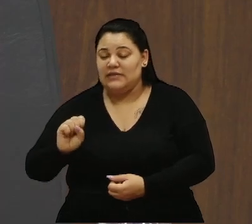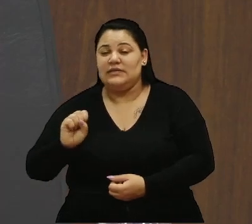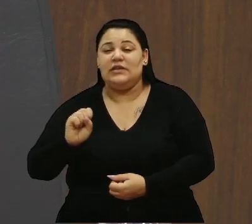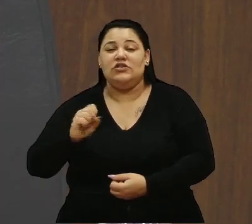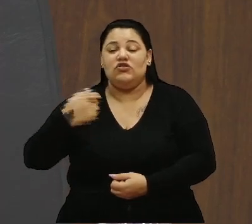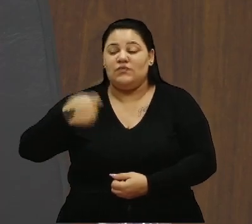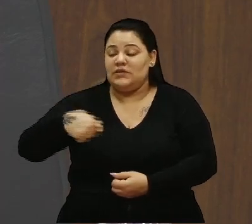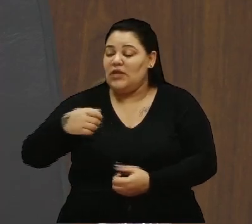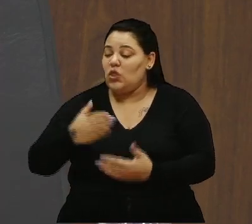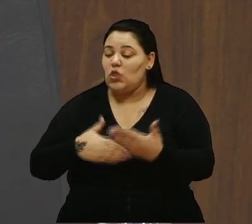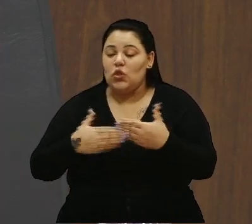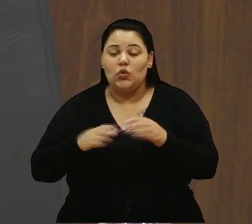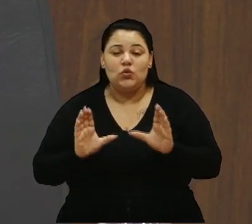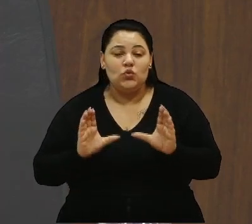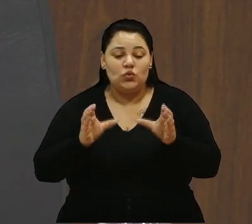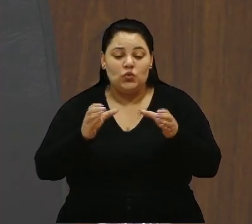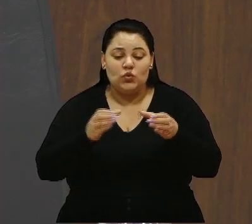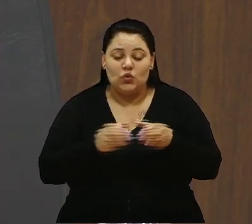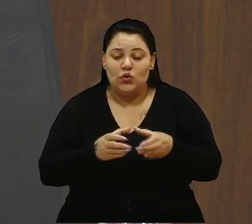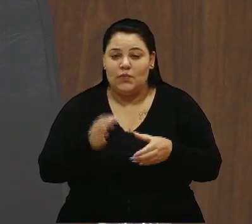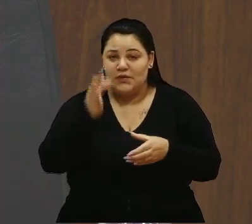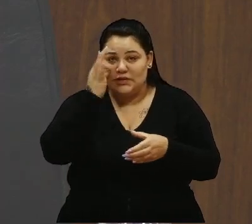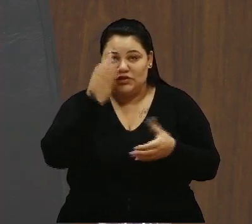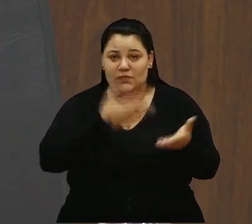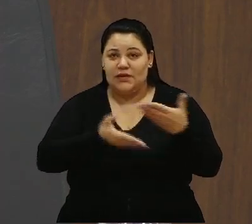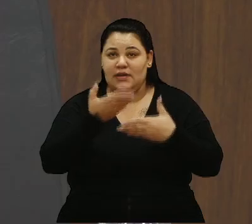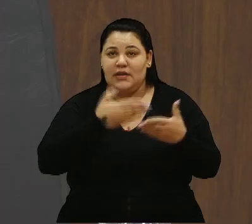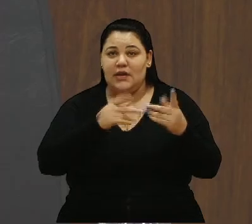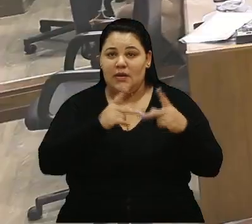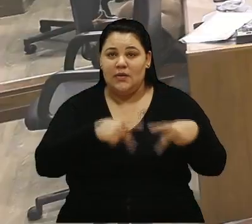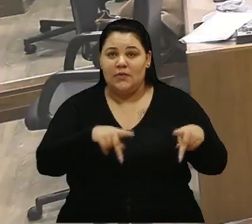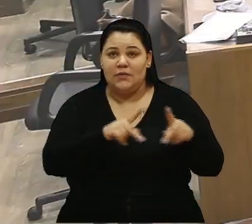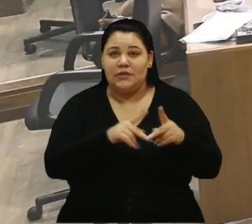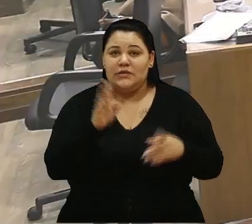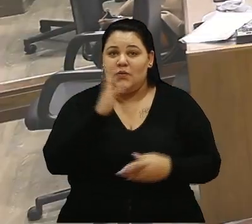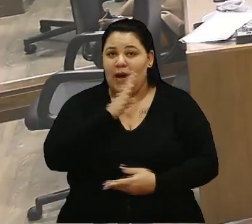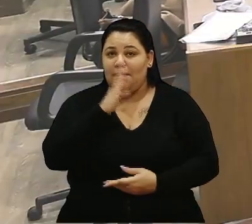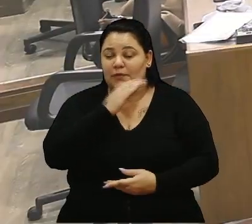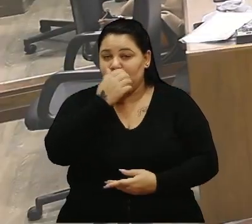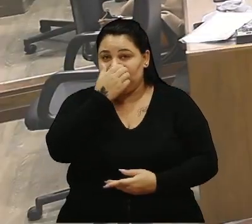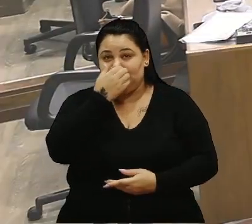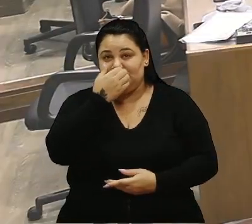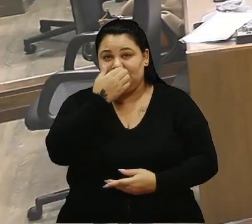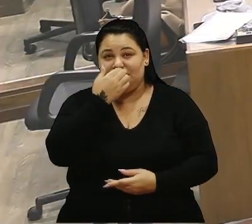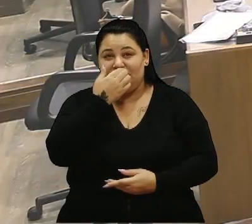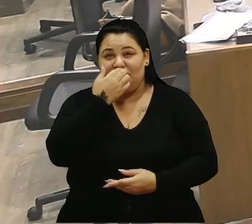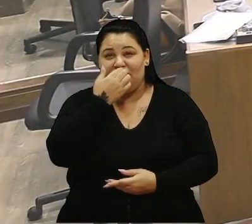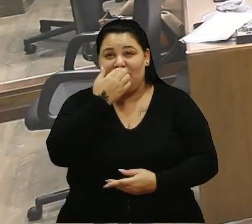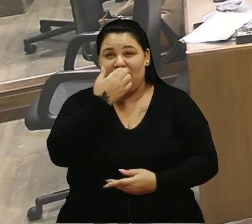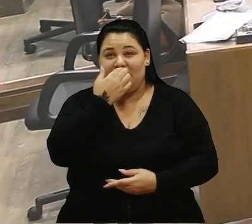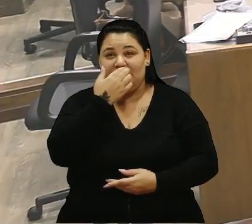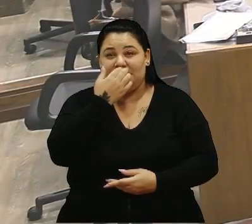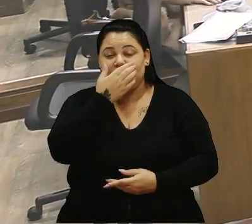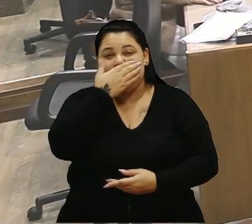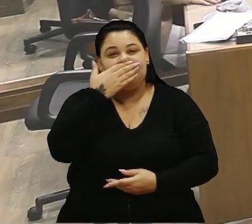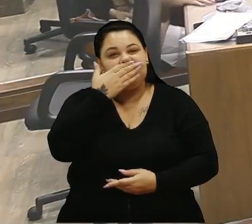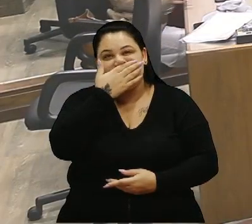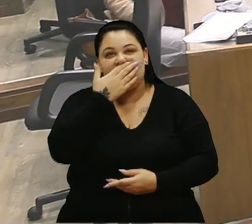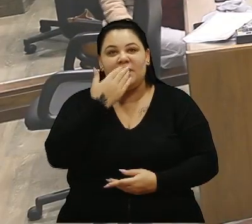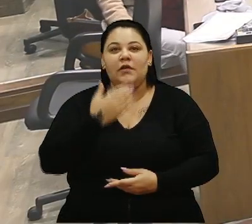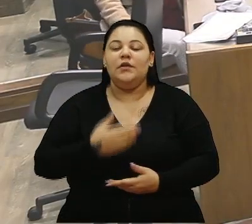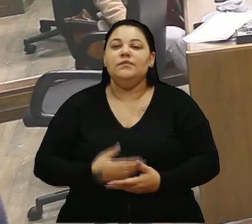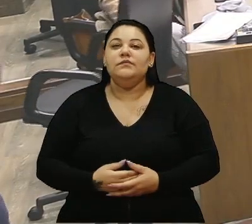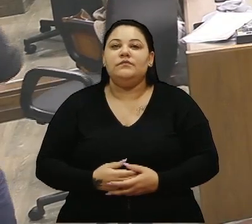corpo presente para atender a população imediatamente. Obrigado, vereadora Estela. Tem 2 apartes. Antes de dar os apartes, eu quero trazer uma que seria